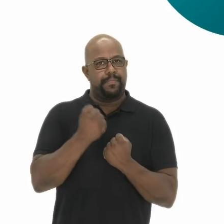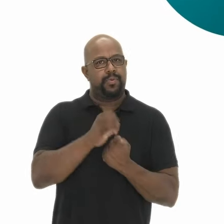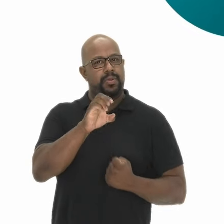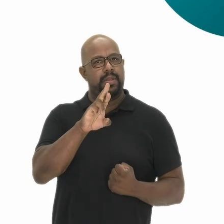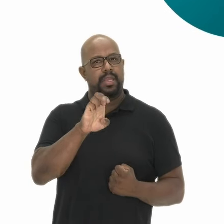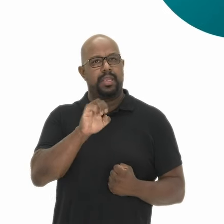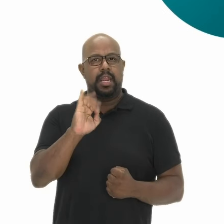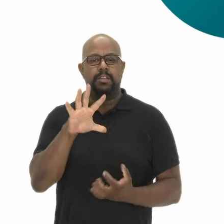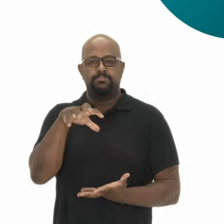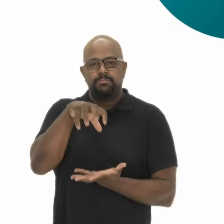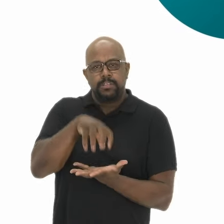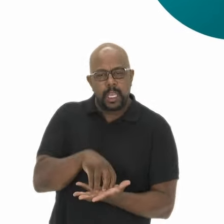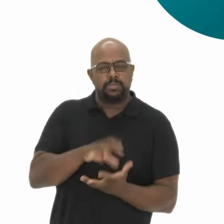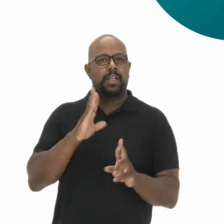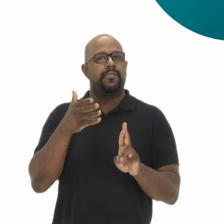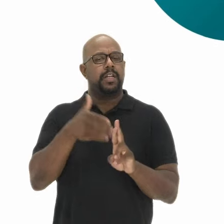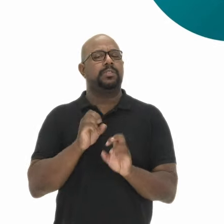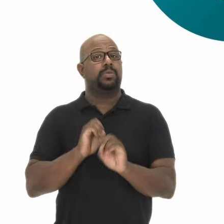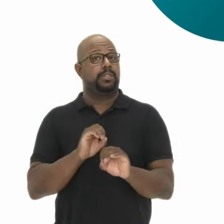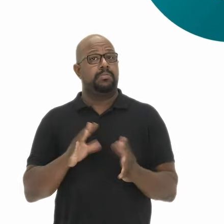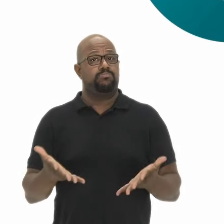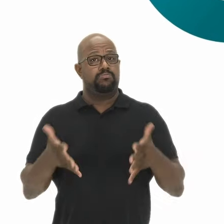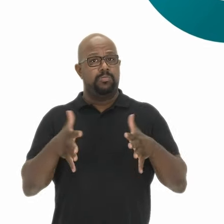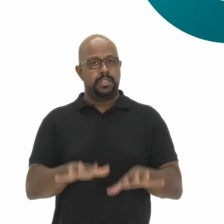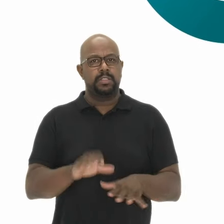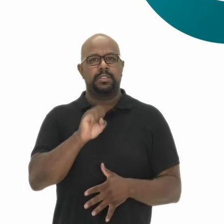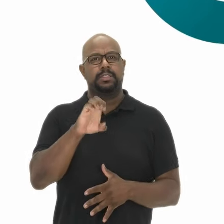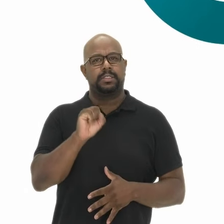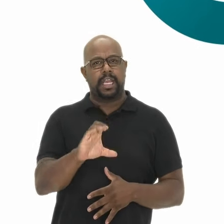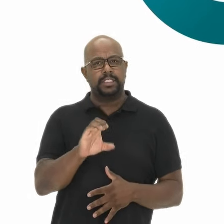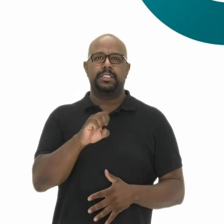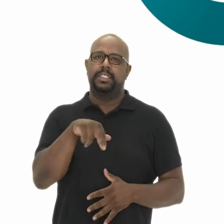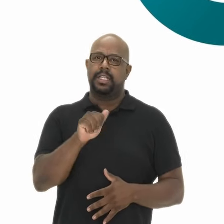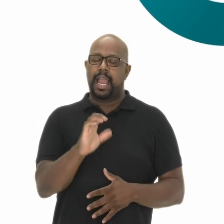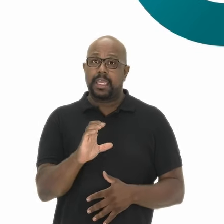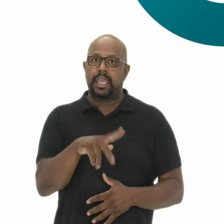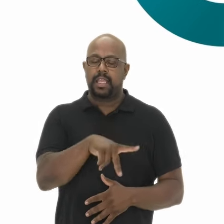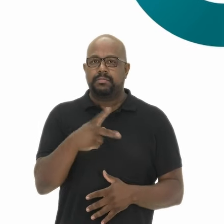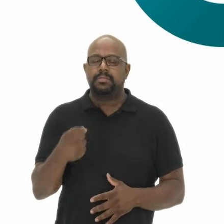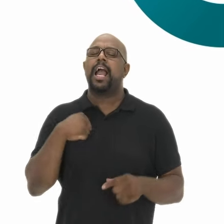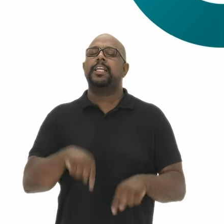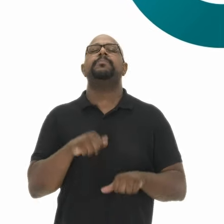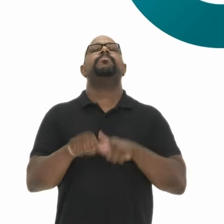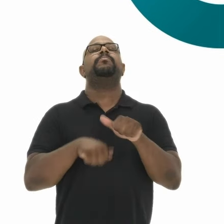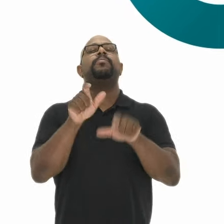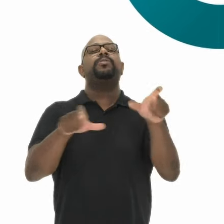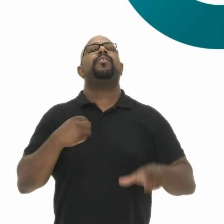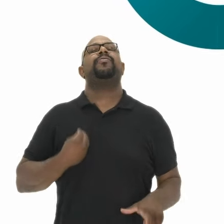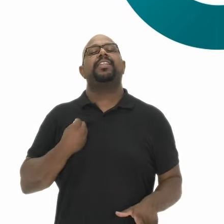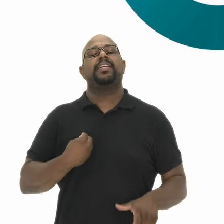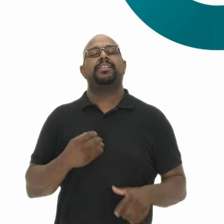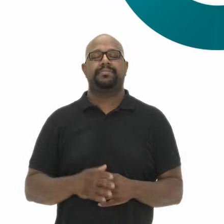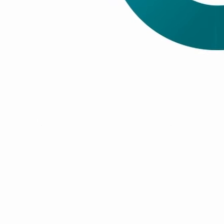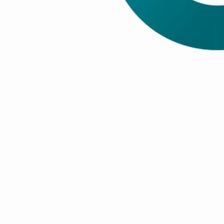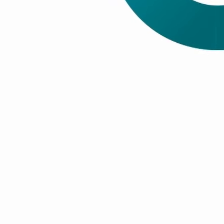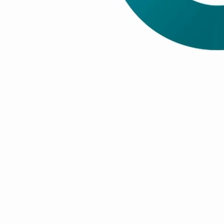apoio crei centro de referência em educação inclusiva SESC SENAC aqui transformamos